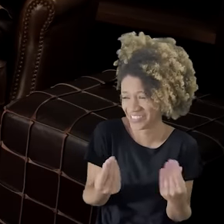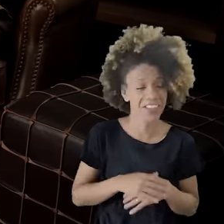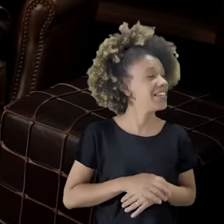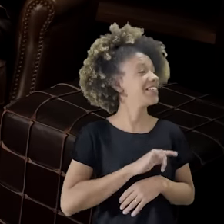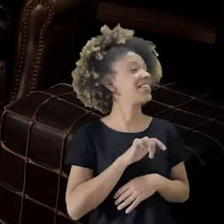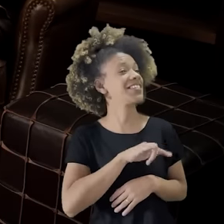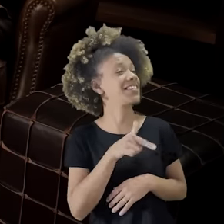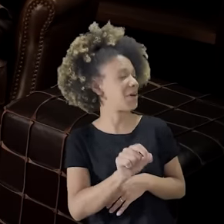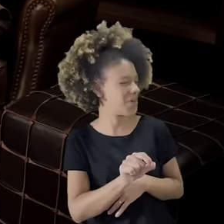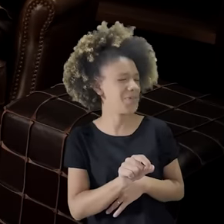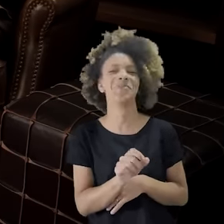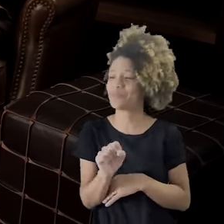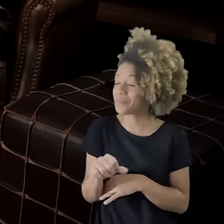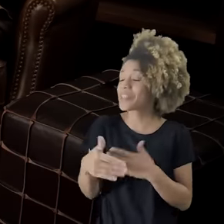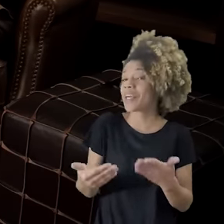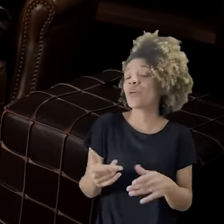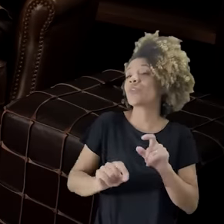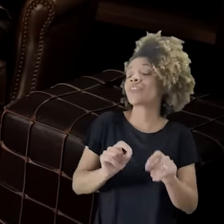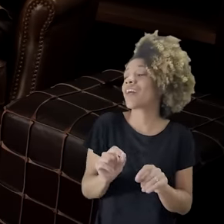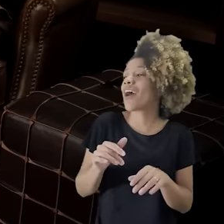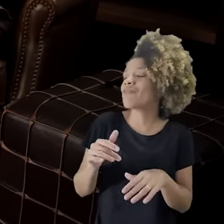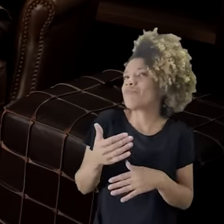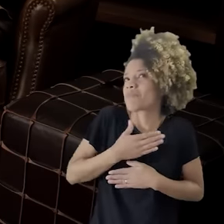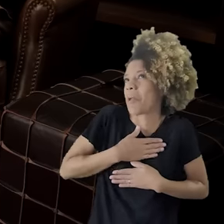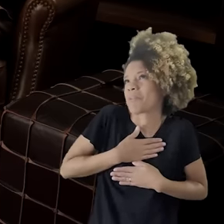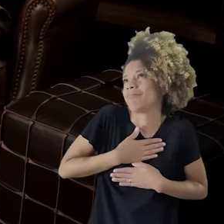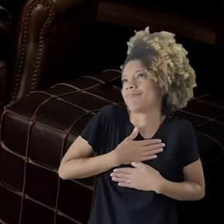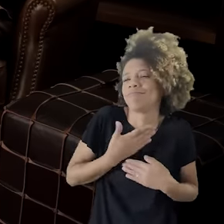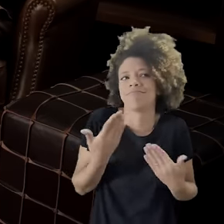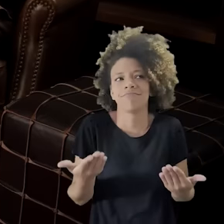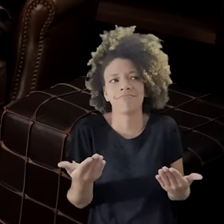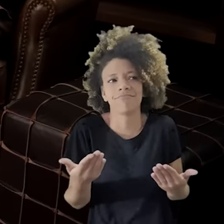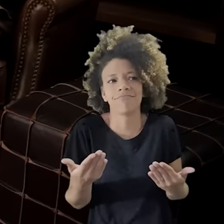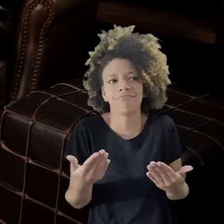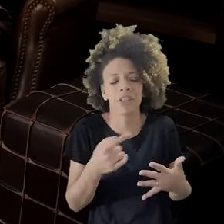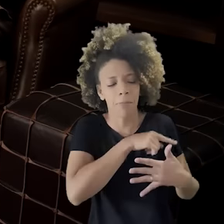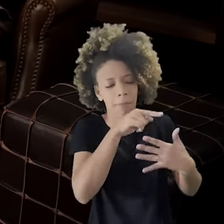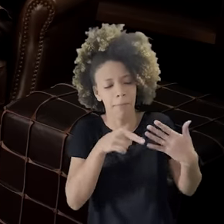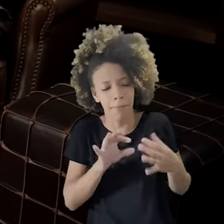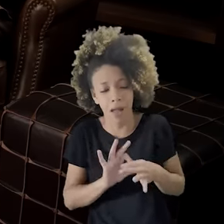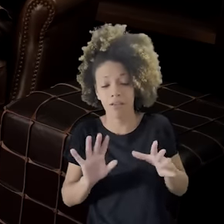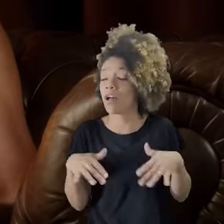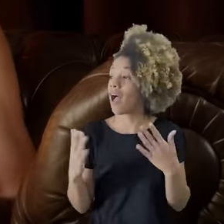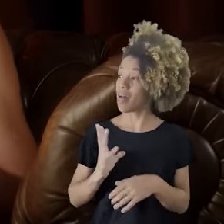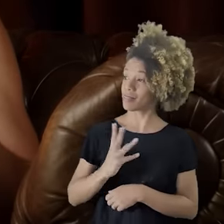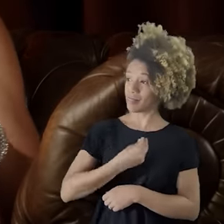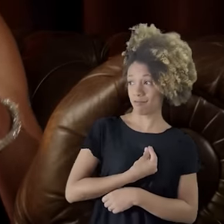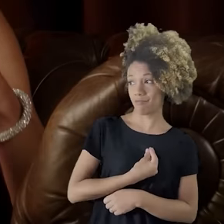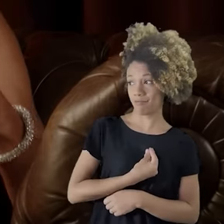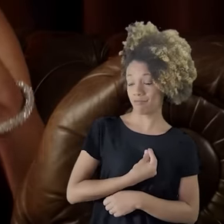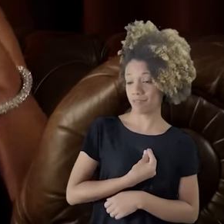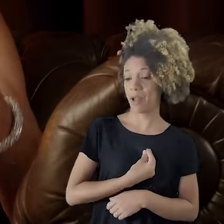josézão E aí essas coisas para mim foram se se soltando a transição